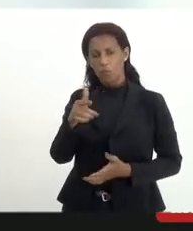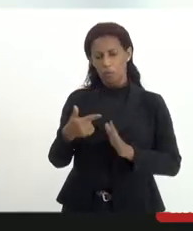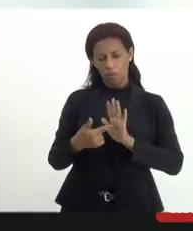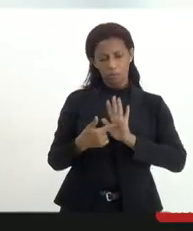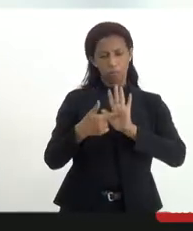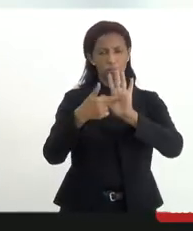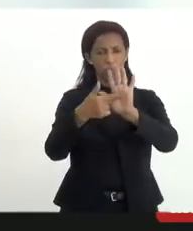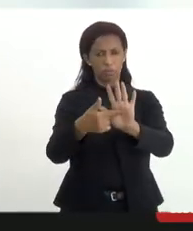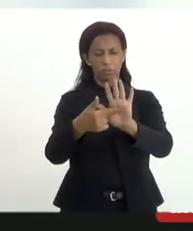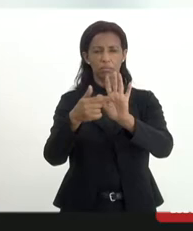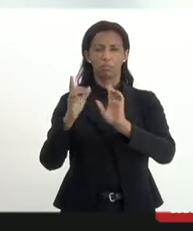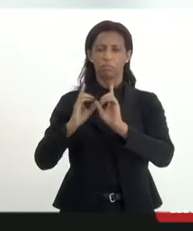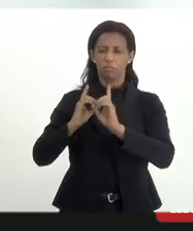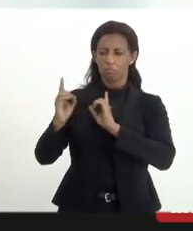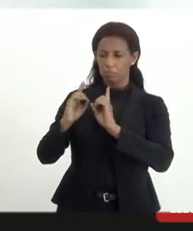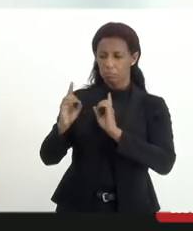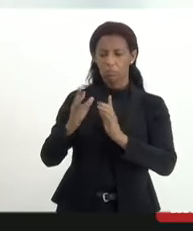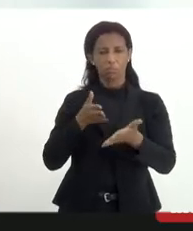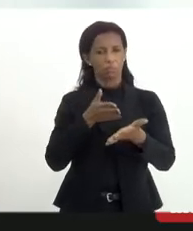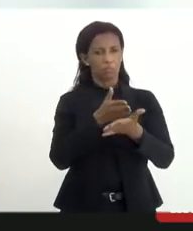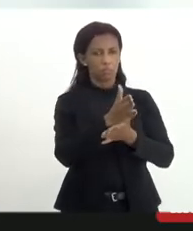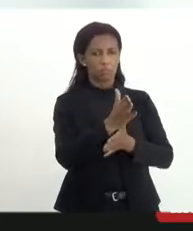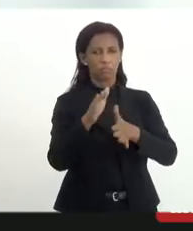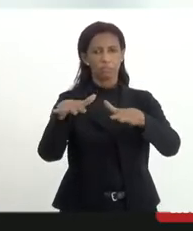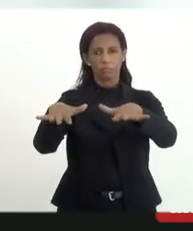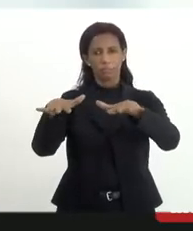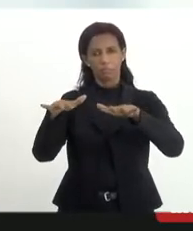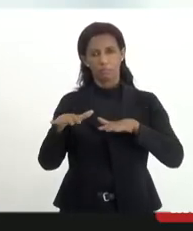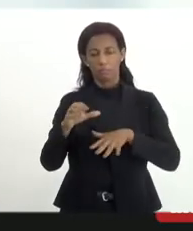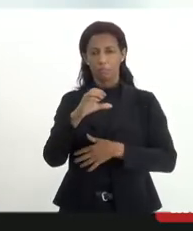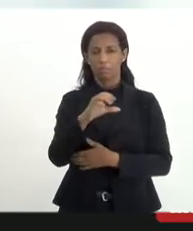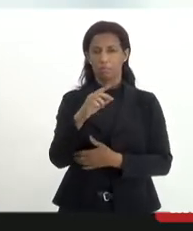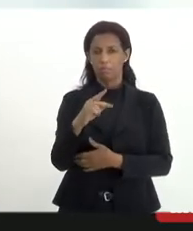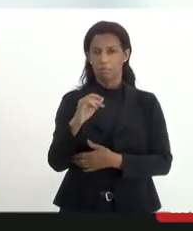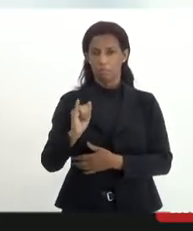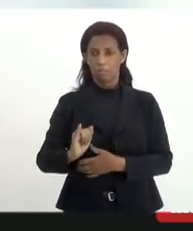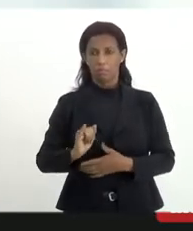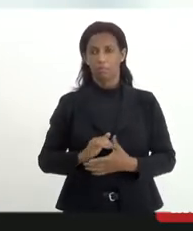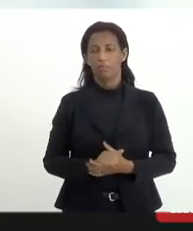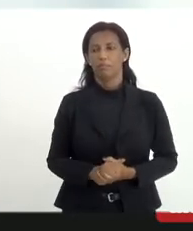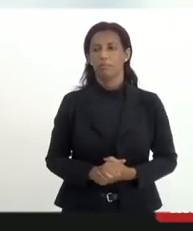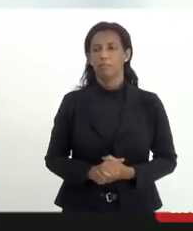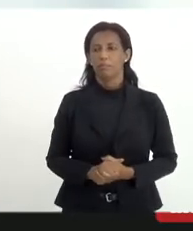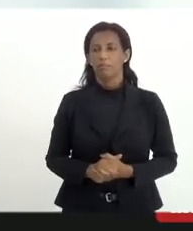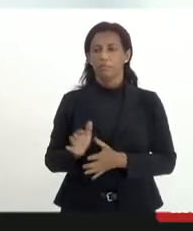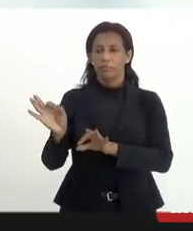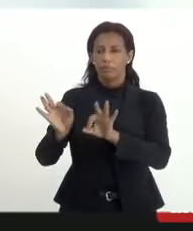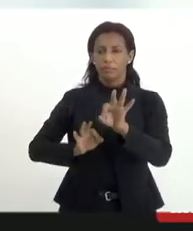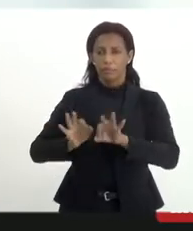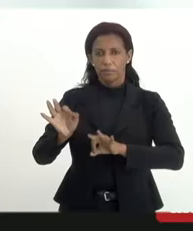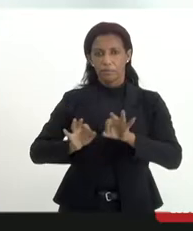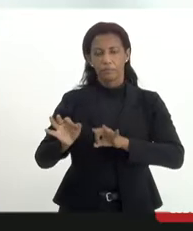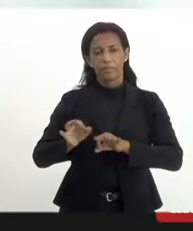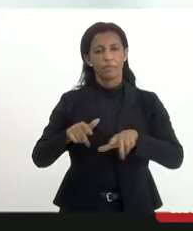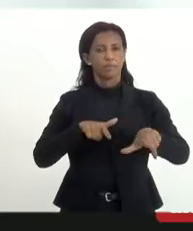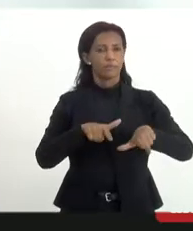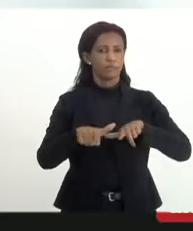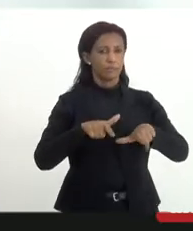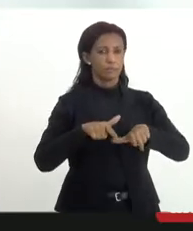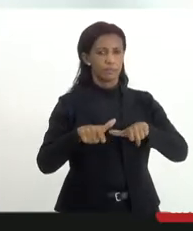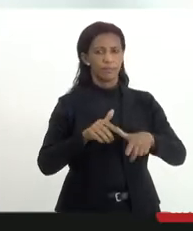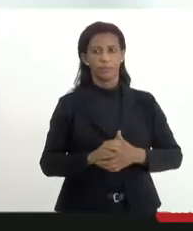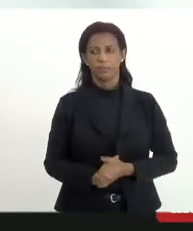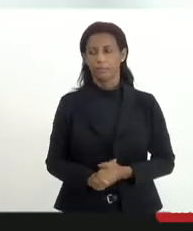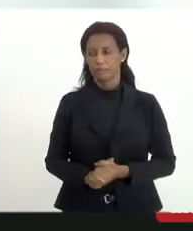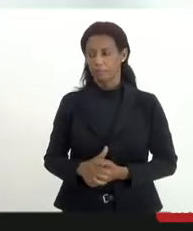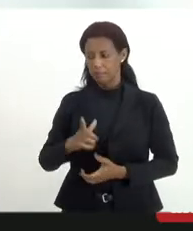apresentamos e discutimos e aprovamos com o plenário da CPI um plano de trabalho.